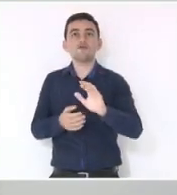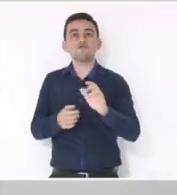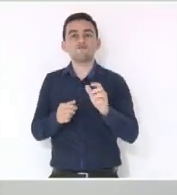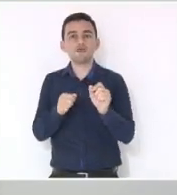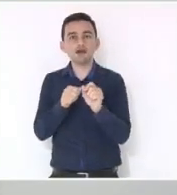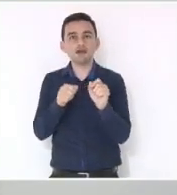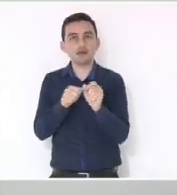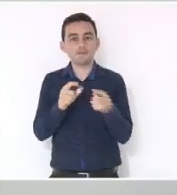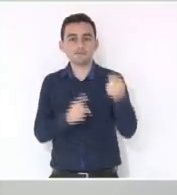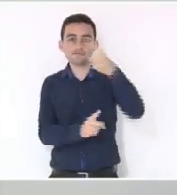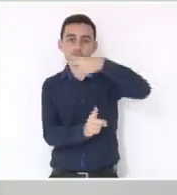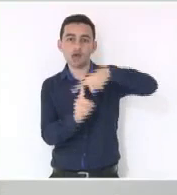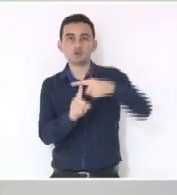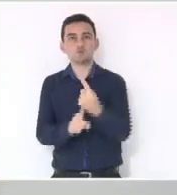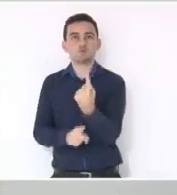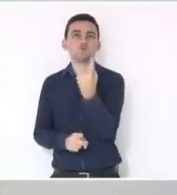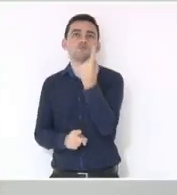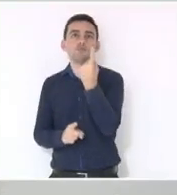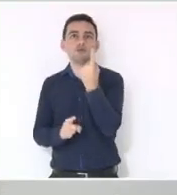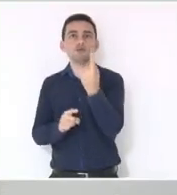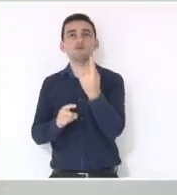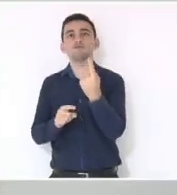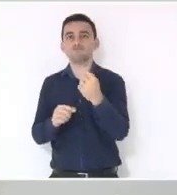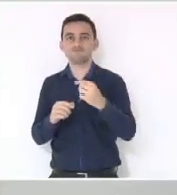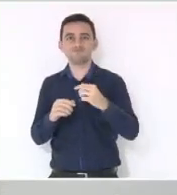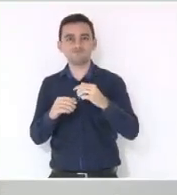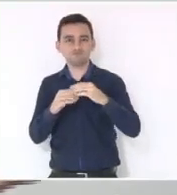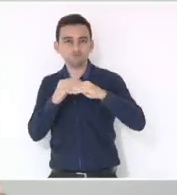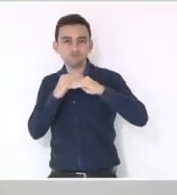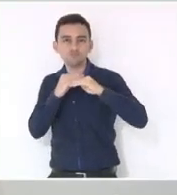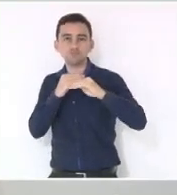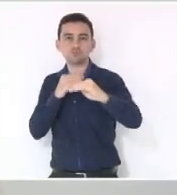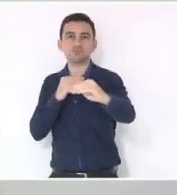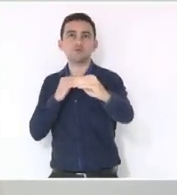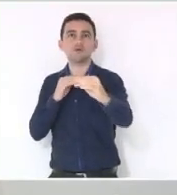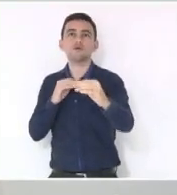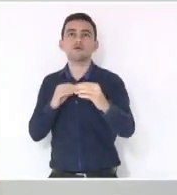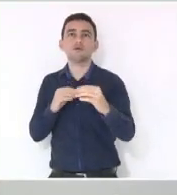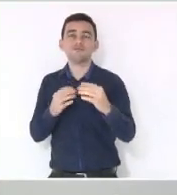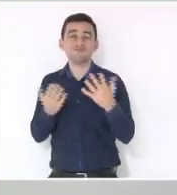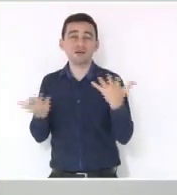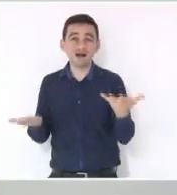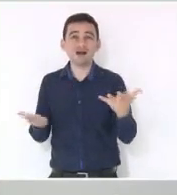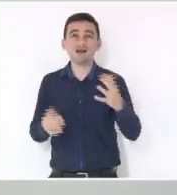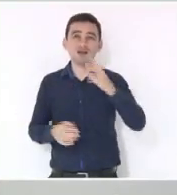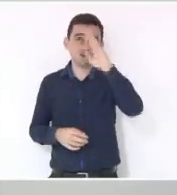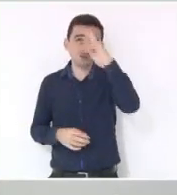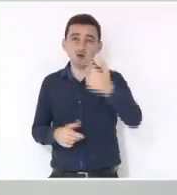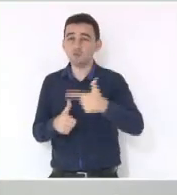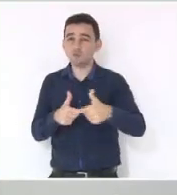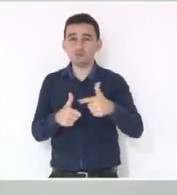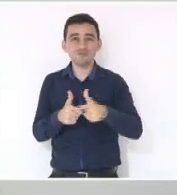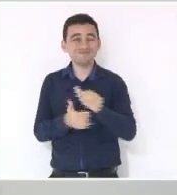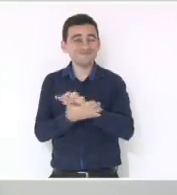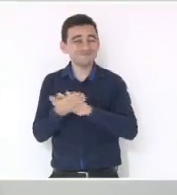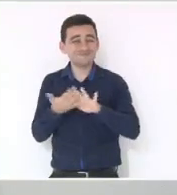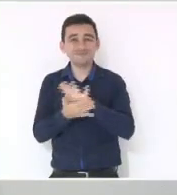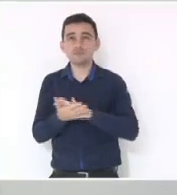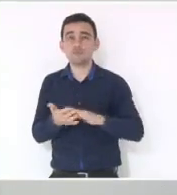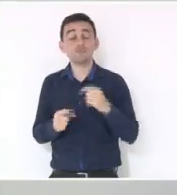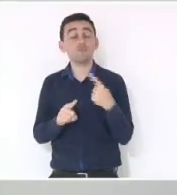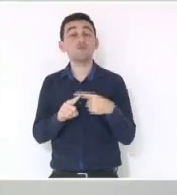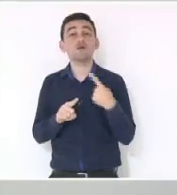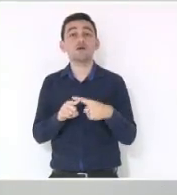sentido e também ciclovia. Só que não vai resolver o problema. Essa